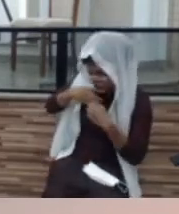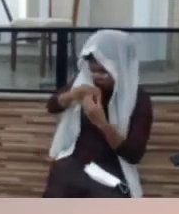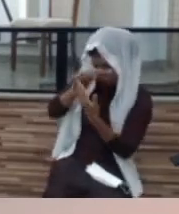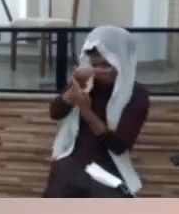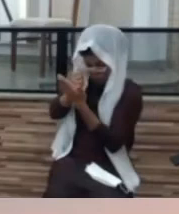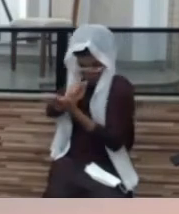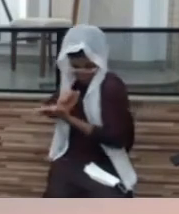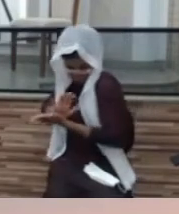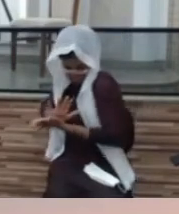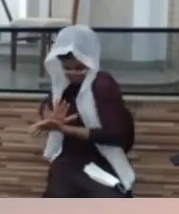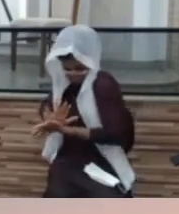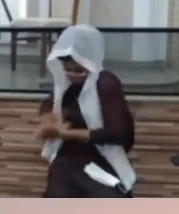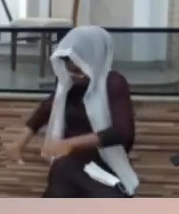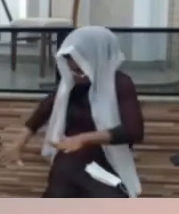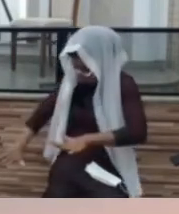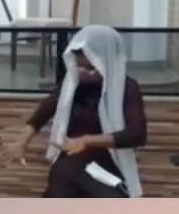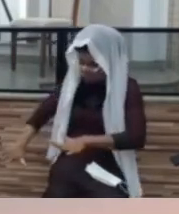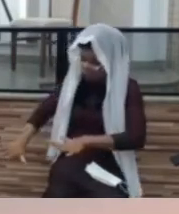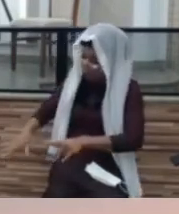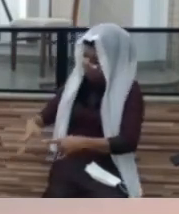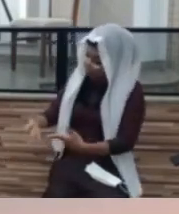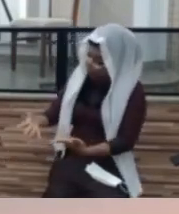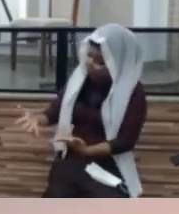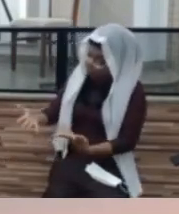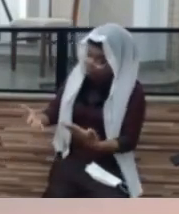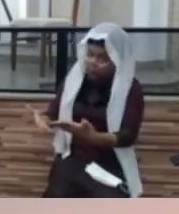aqui conhecem essa história, né, irmãos?